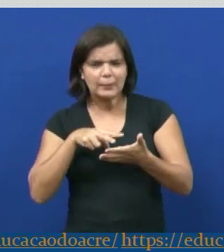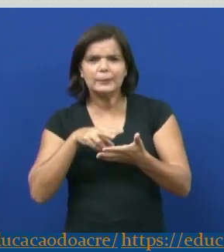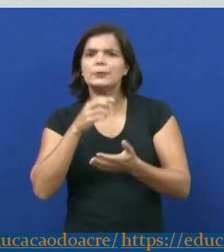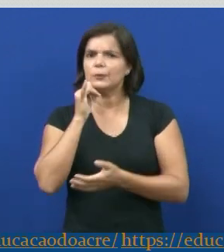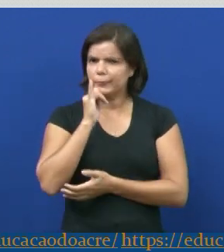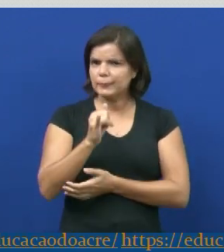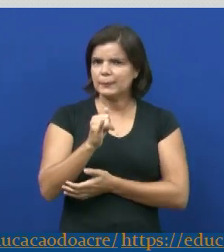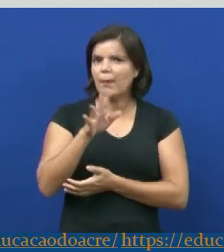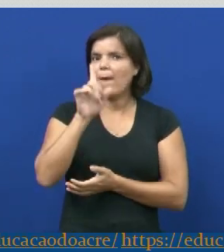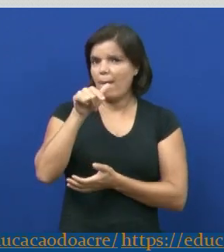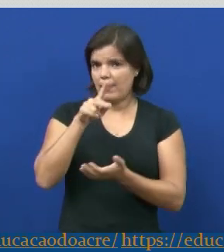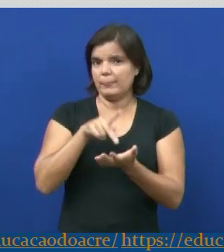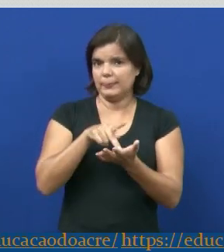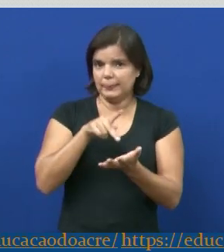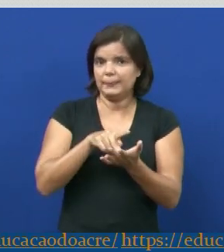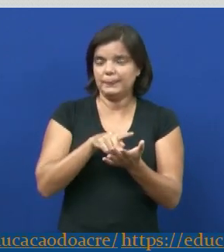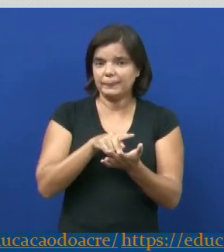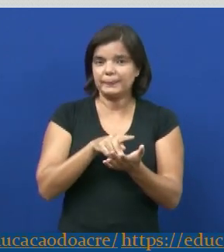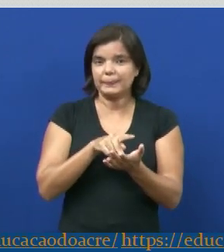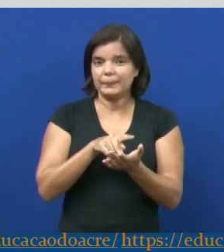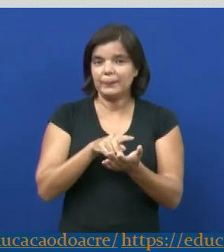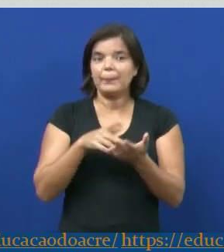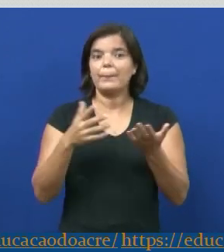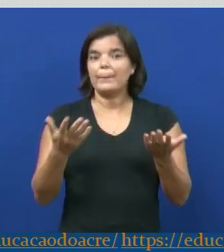tinha dito? Era verdadeiro?